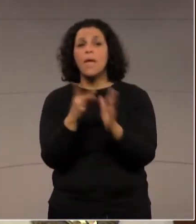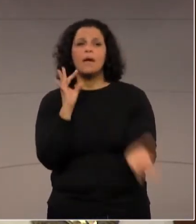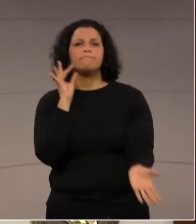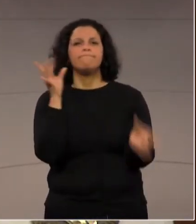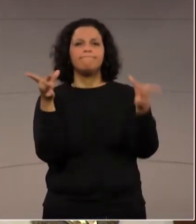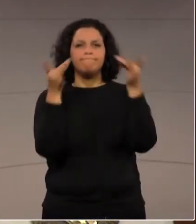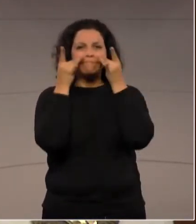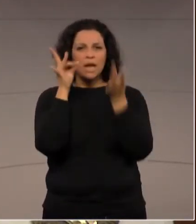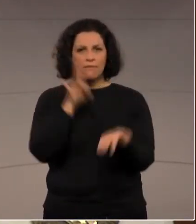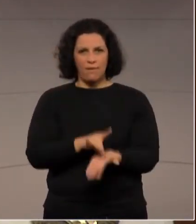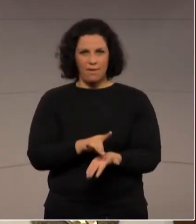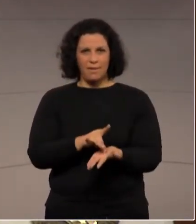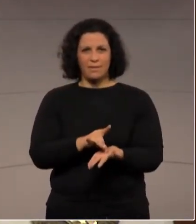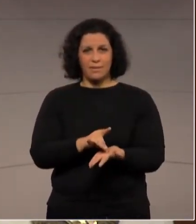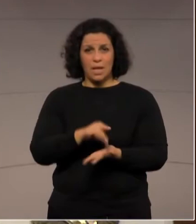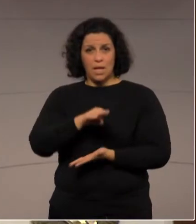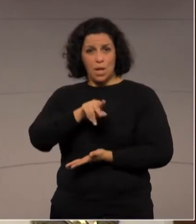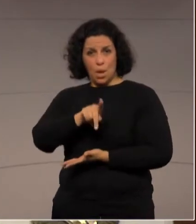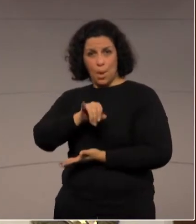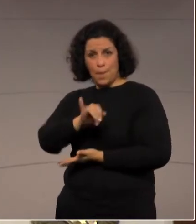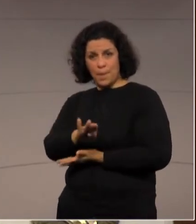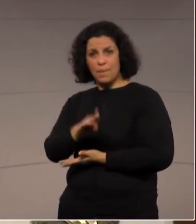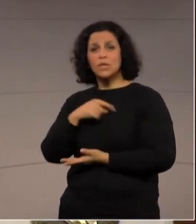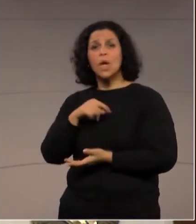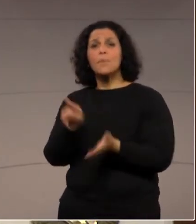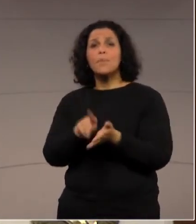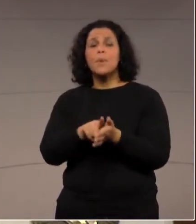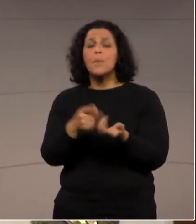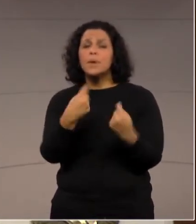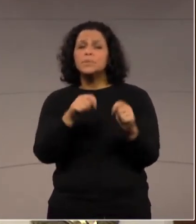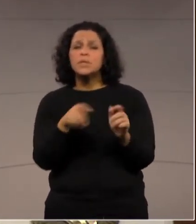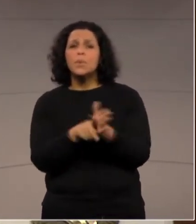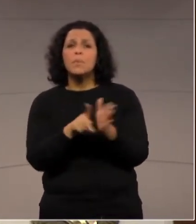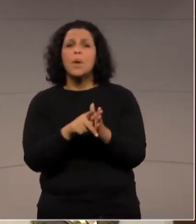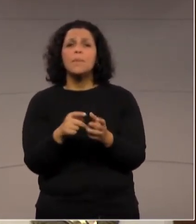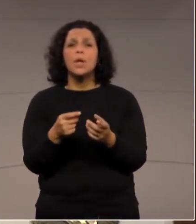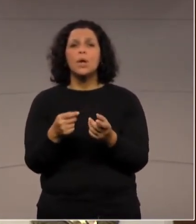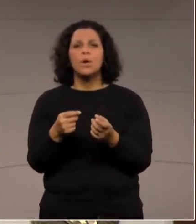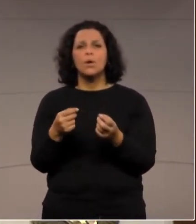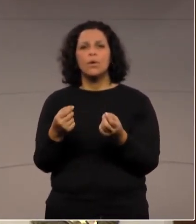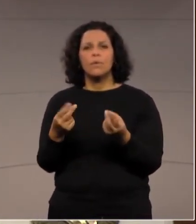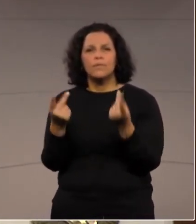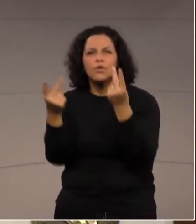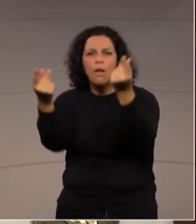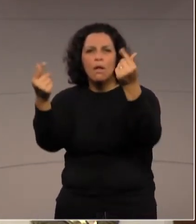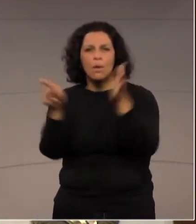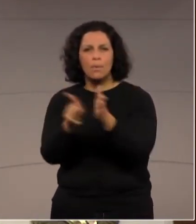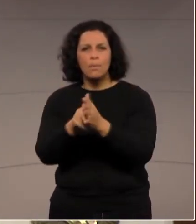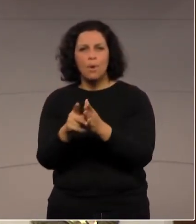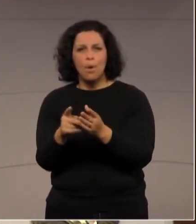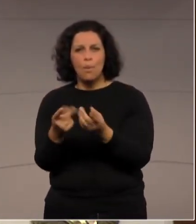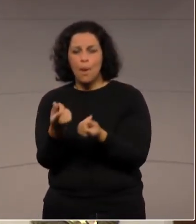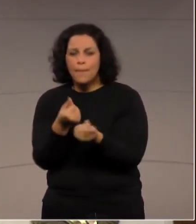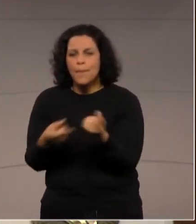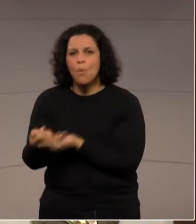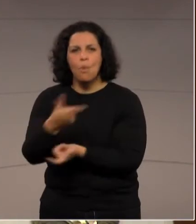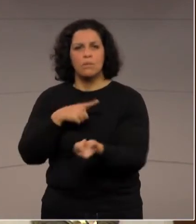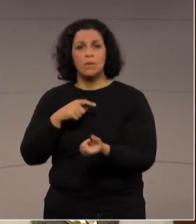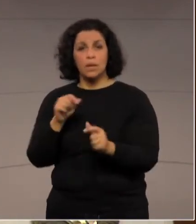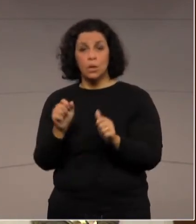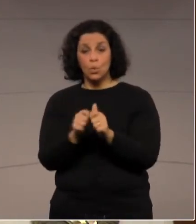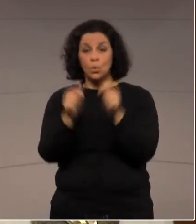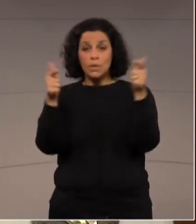que o pib é somente um fluxo de riqueza puramente comercial e monetário em que o crescimento é a